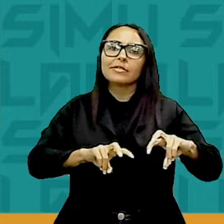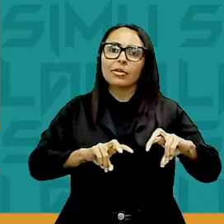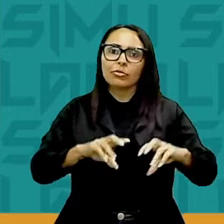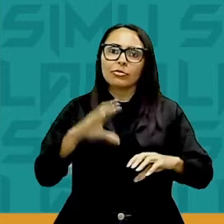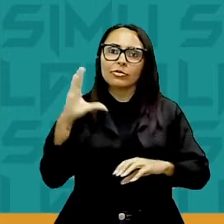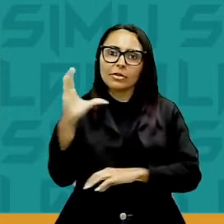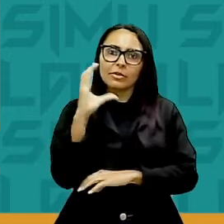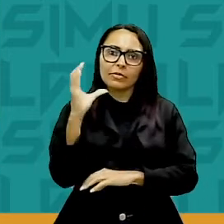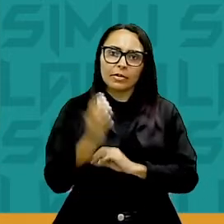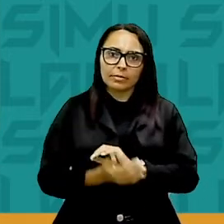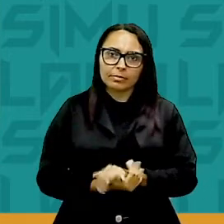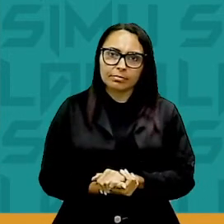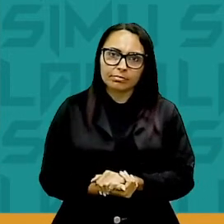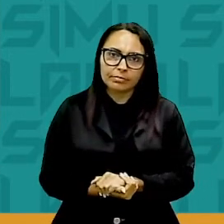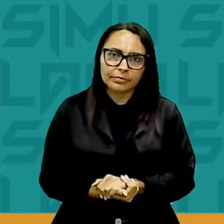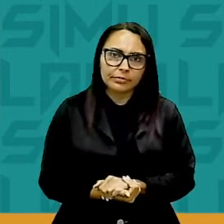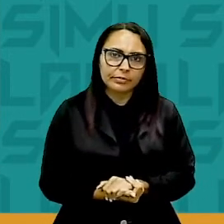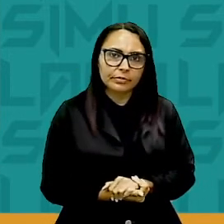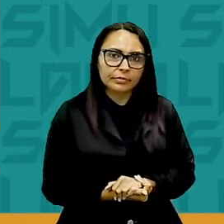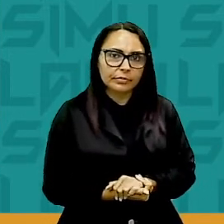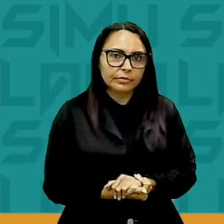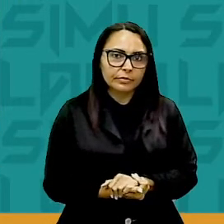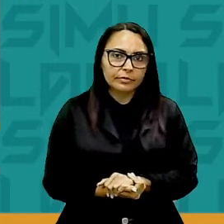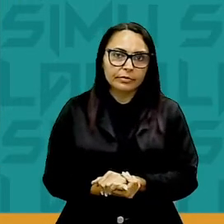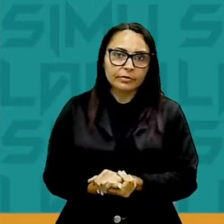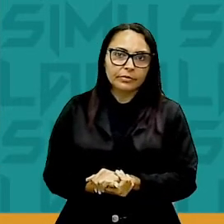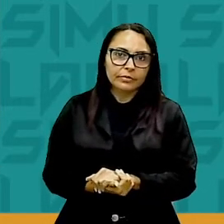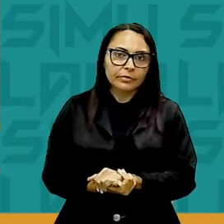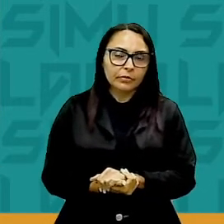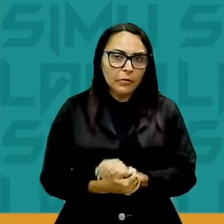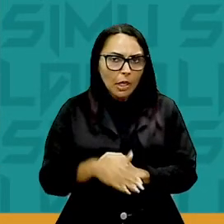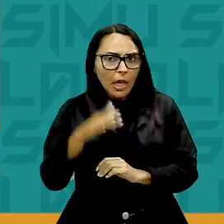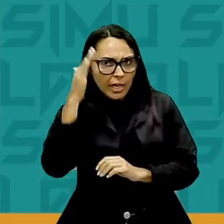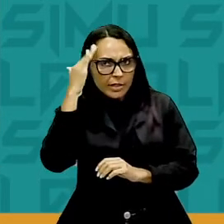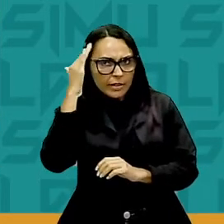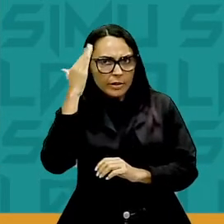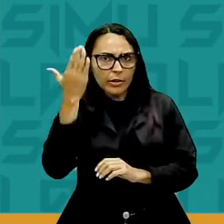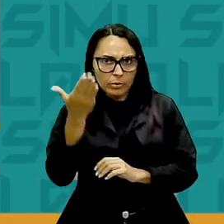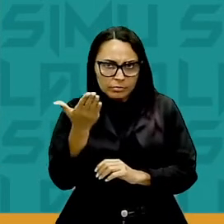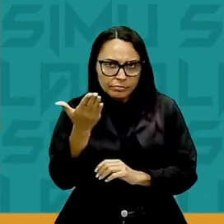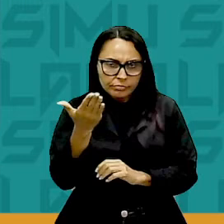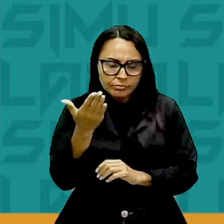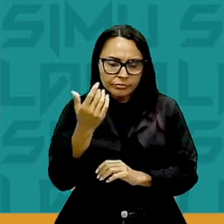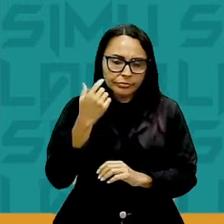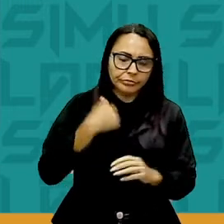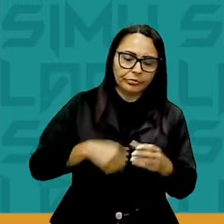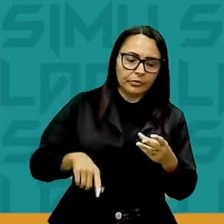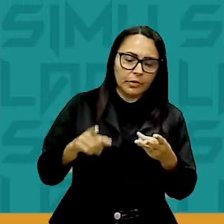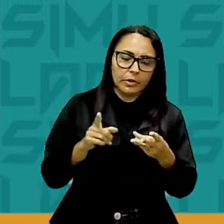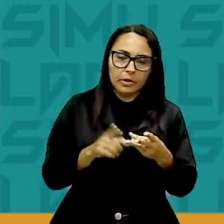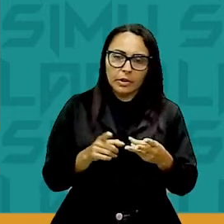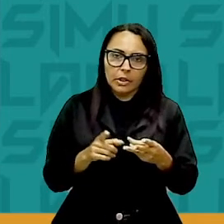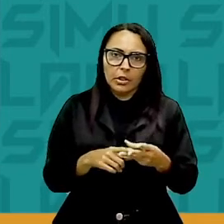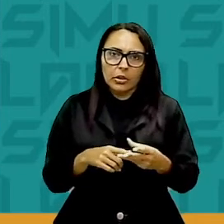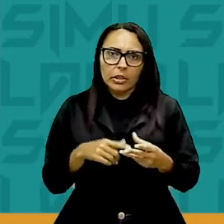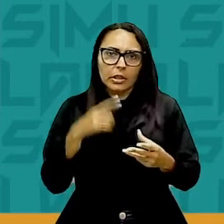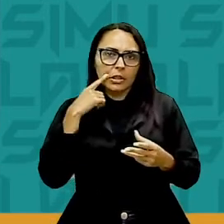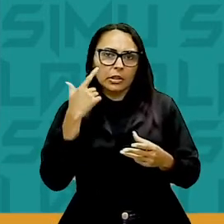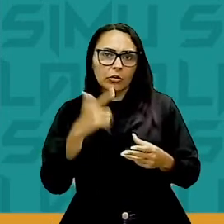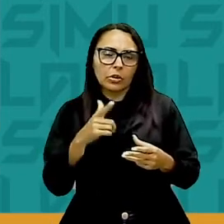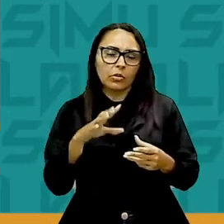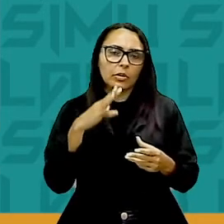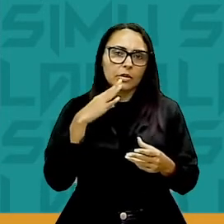Olha, entenderam o que eu falei? Terceiro, aquele que não tem um conhecimento